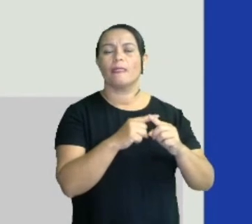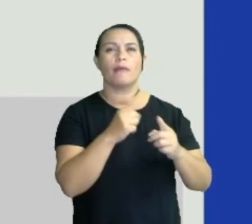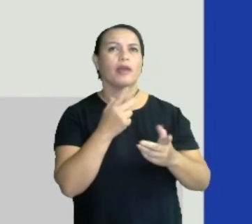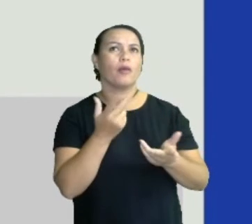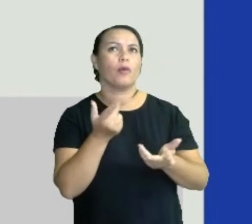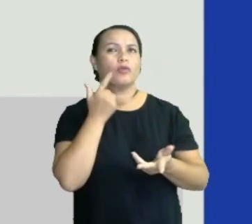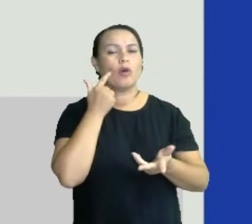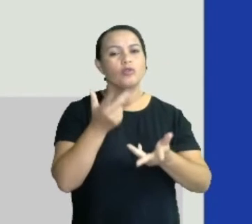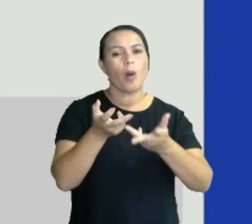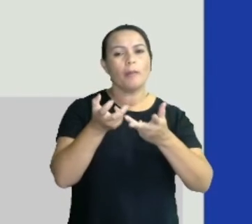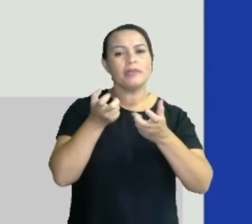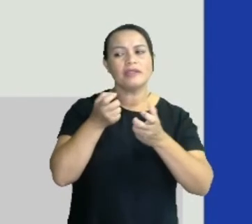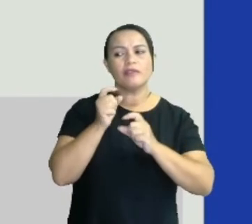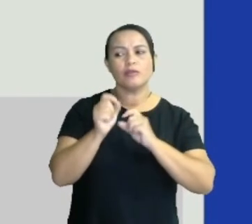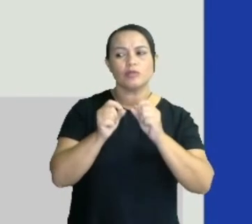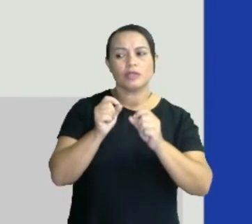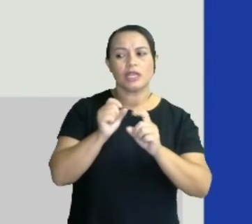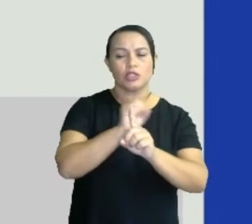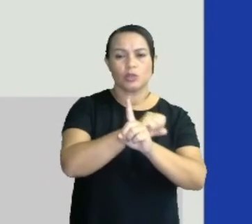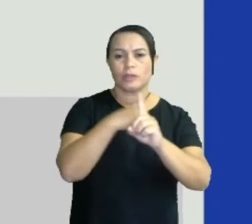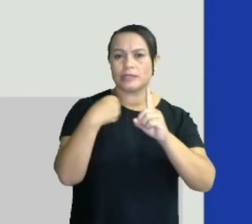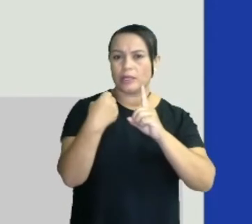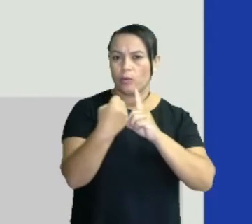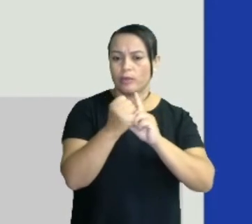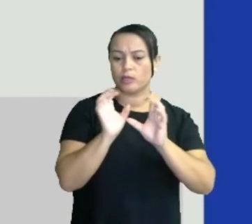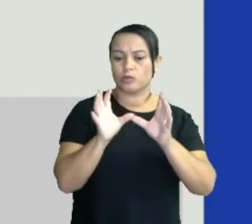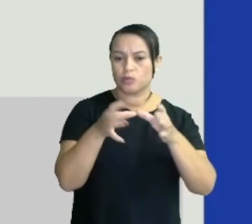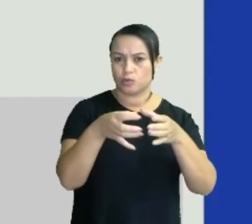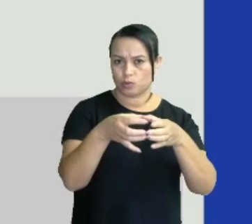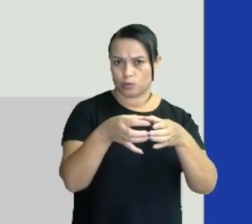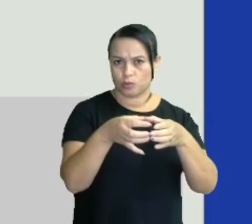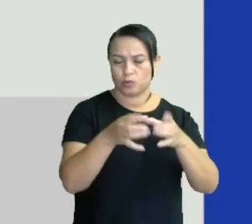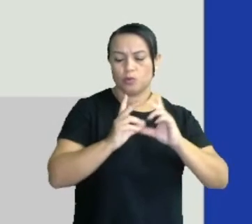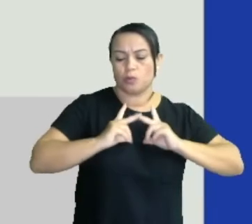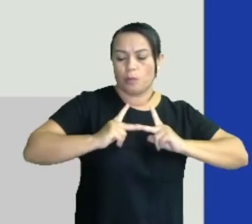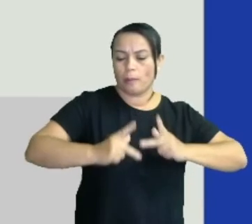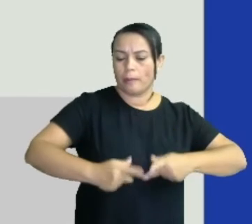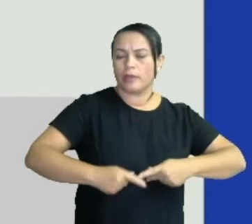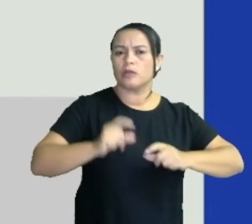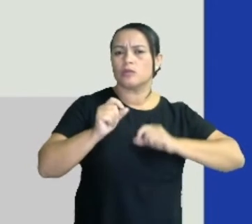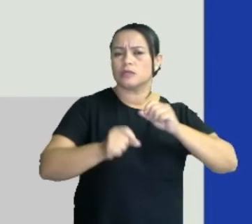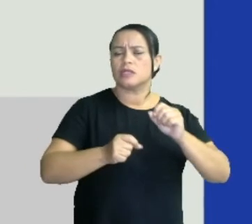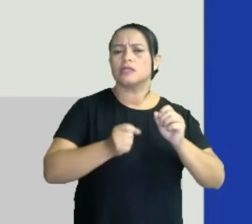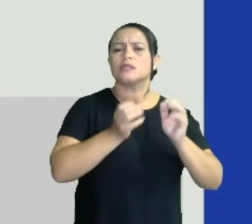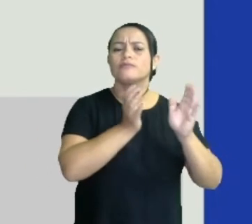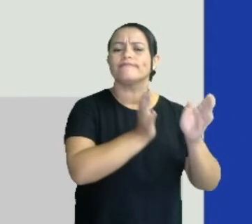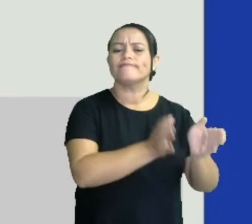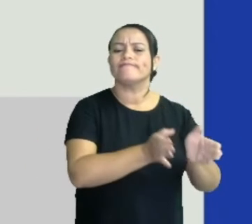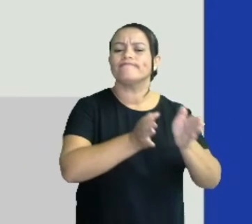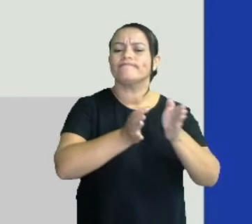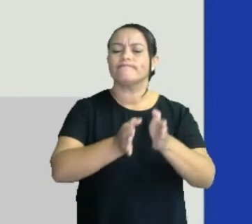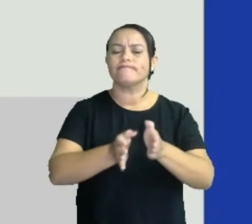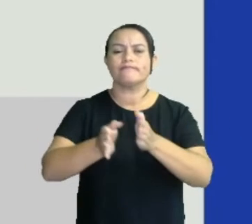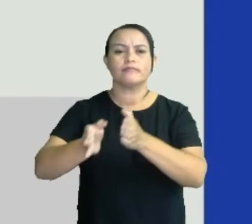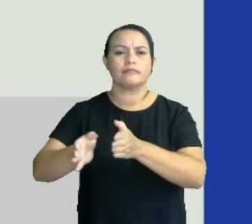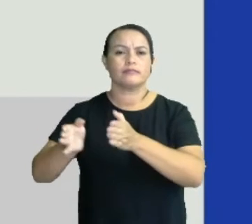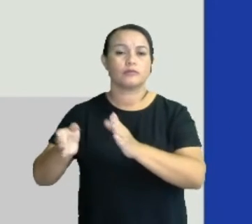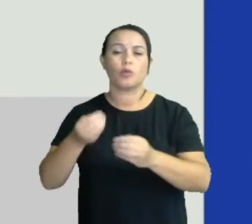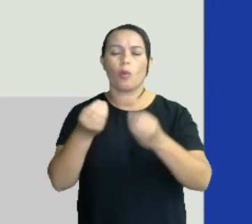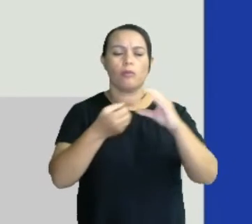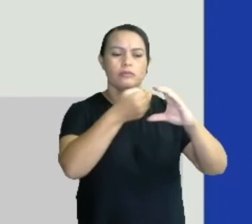você vai observar, socialmente os grupos humanos, eles são divididos através